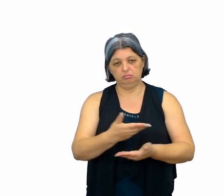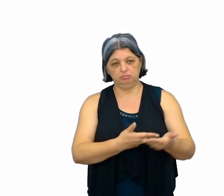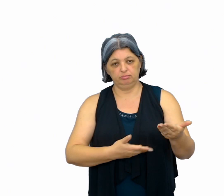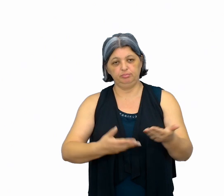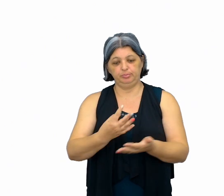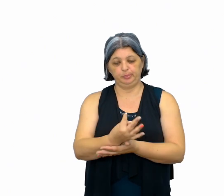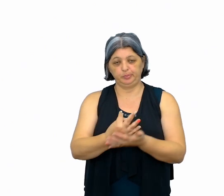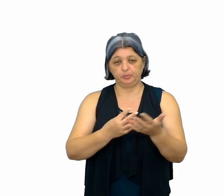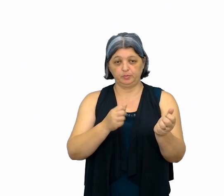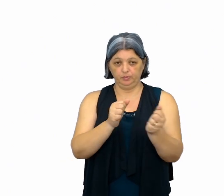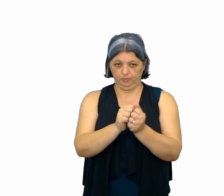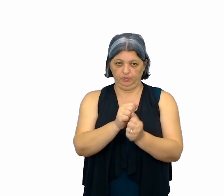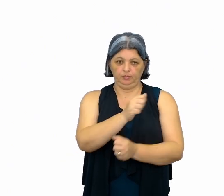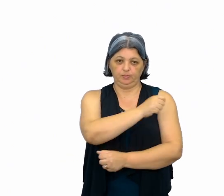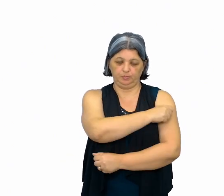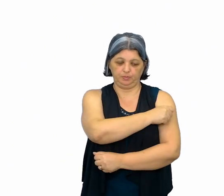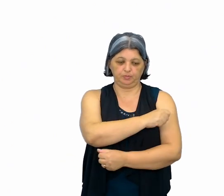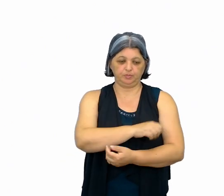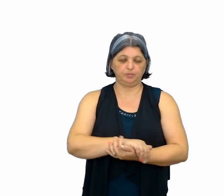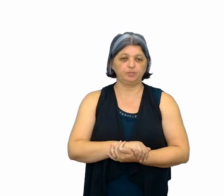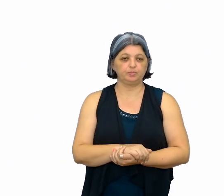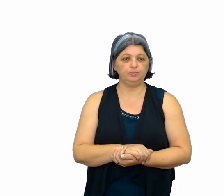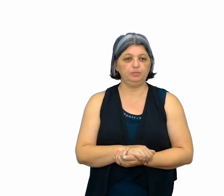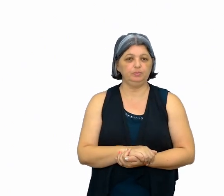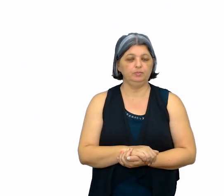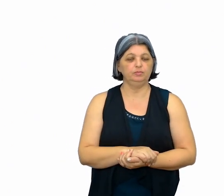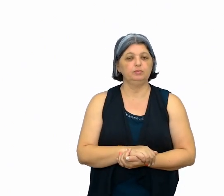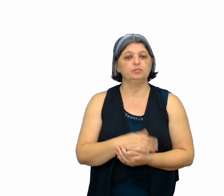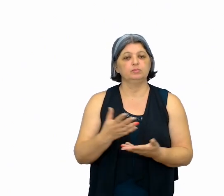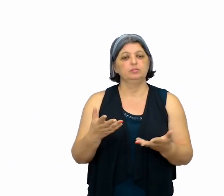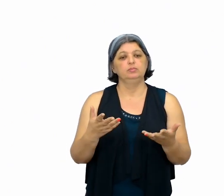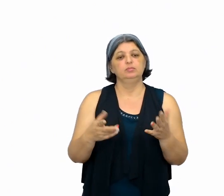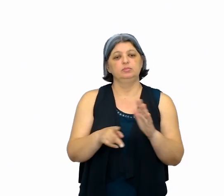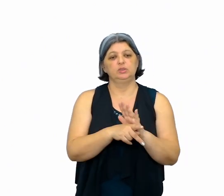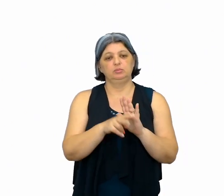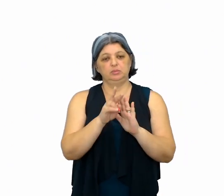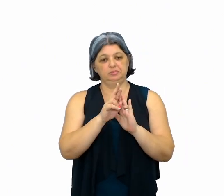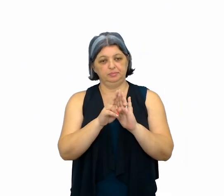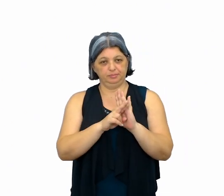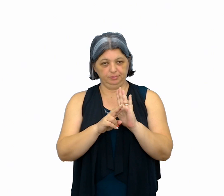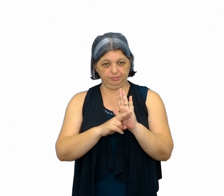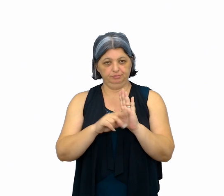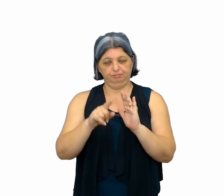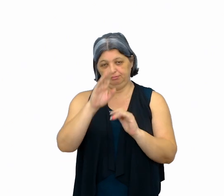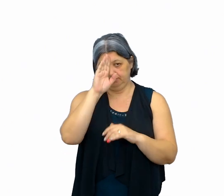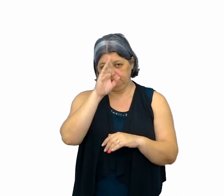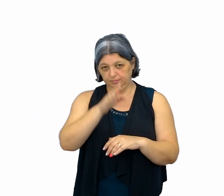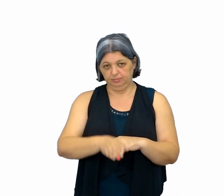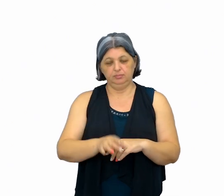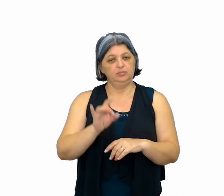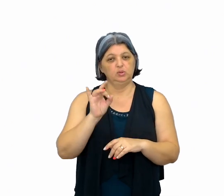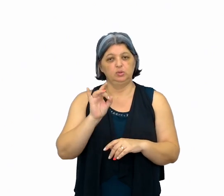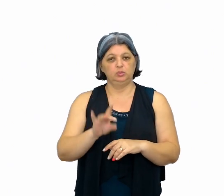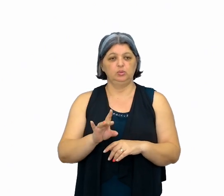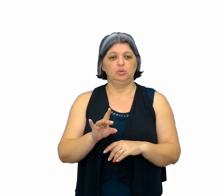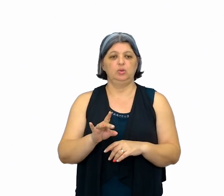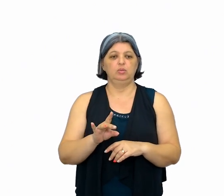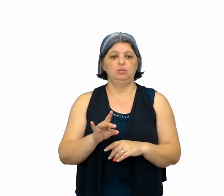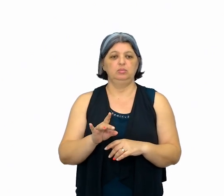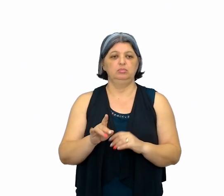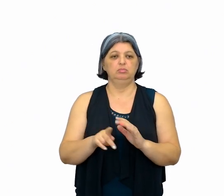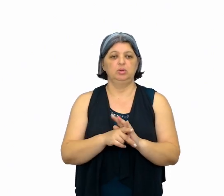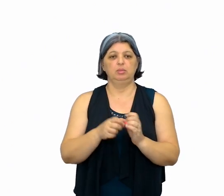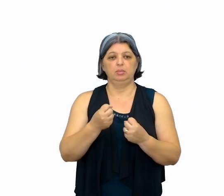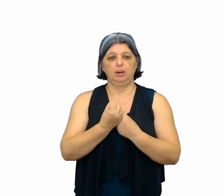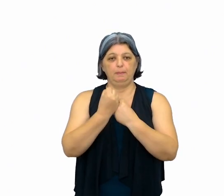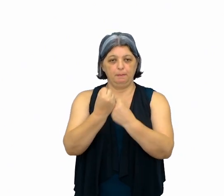seus estudantes. Essa modalidade leitora é fundamental não apenas porque ela apoia a